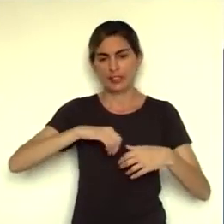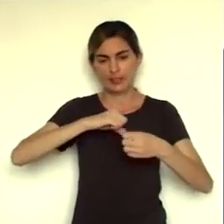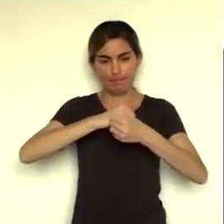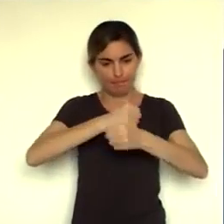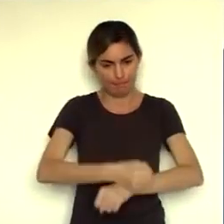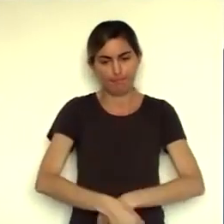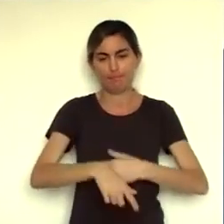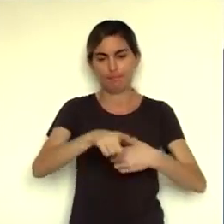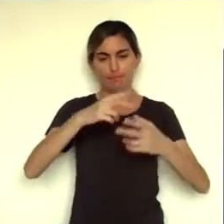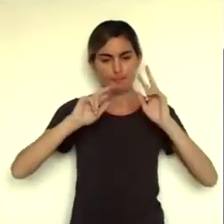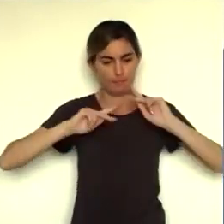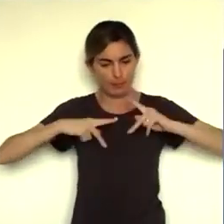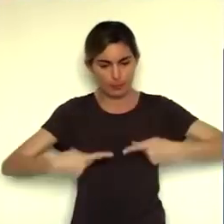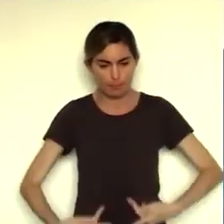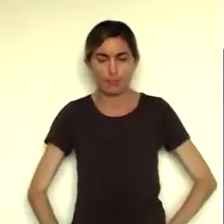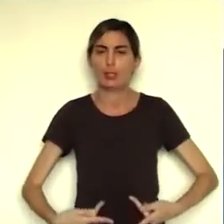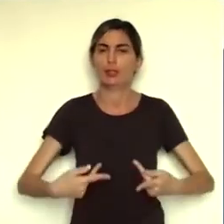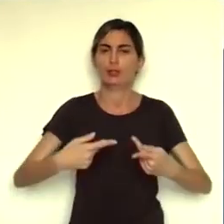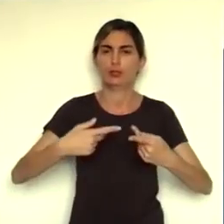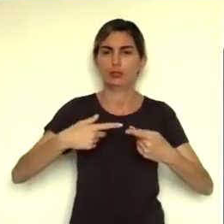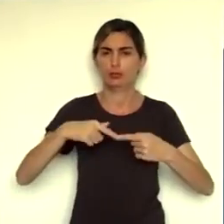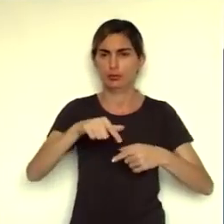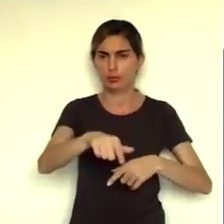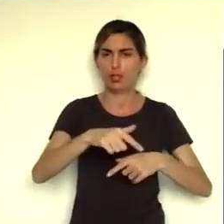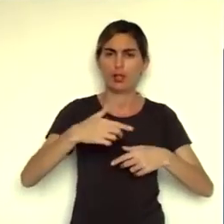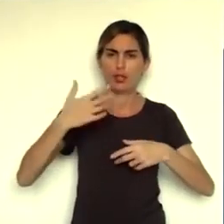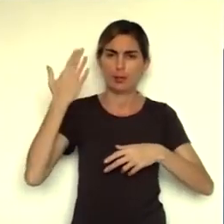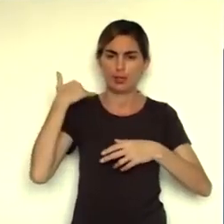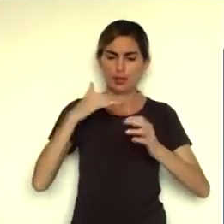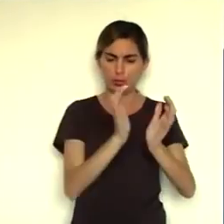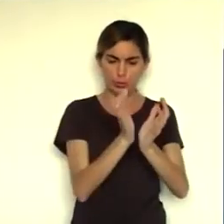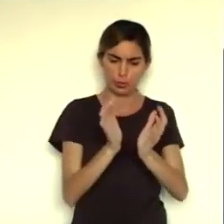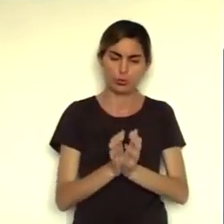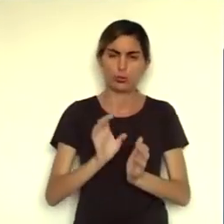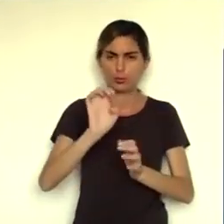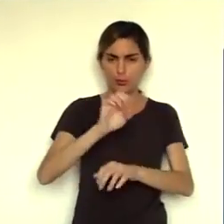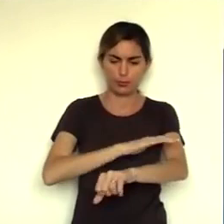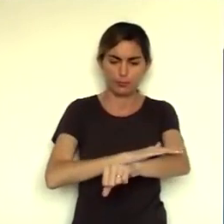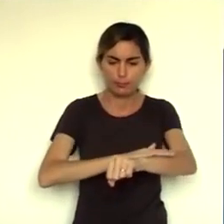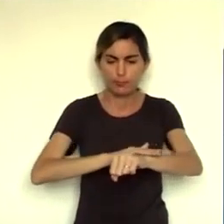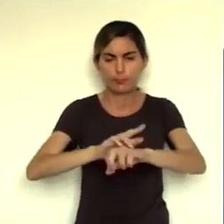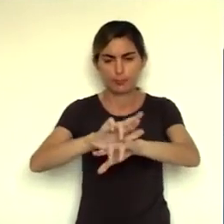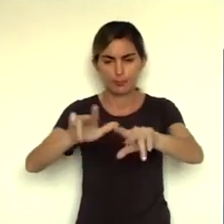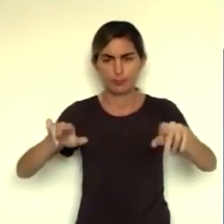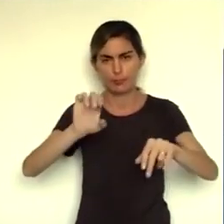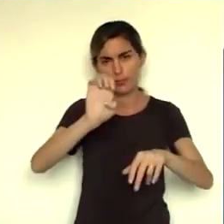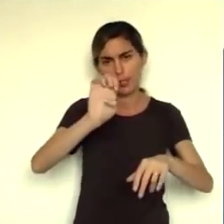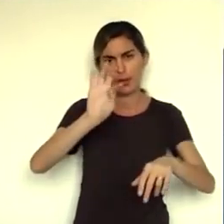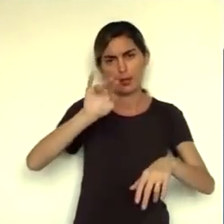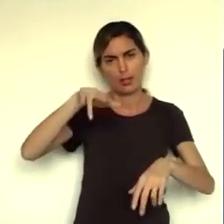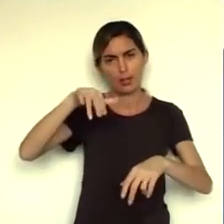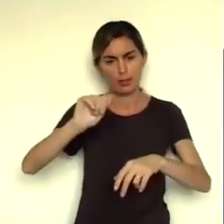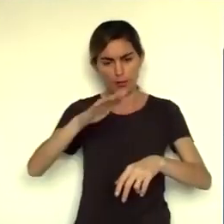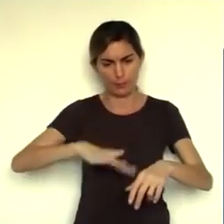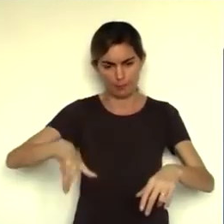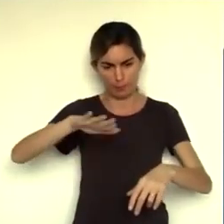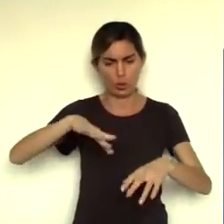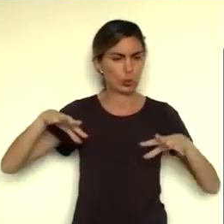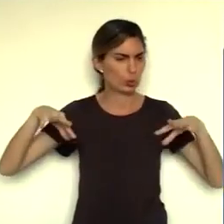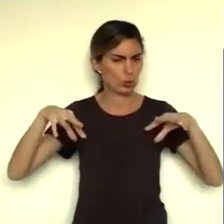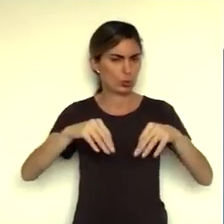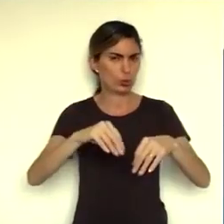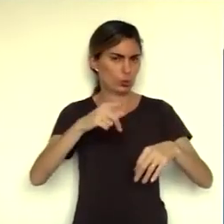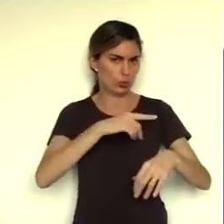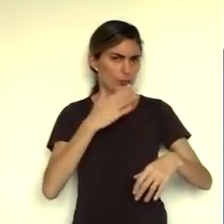de exaurir dos seres humanos que estavam compondo aquelas etnias, exaurir de todas